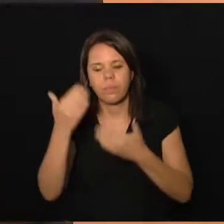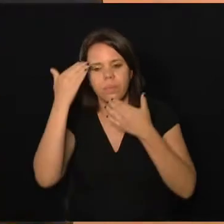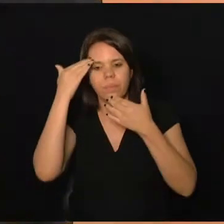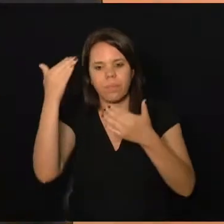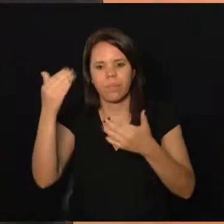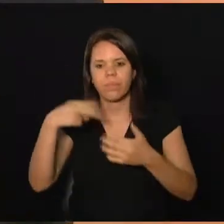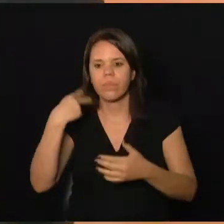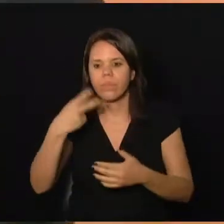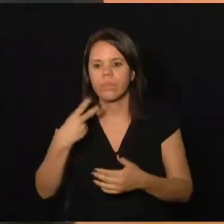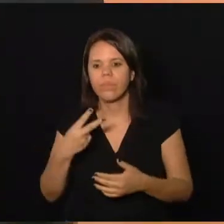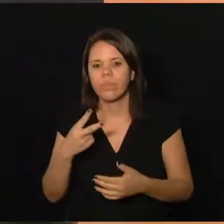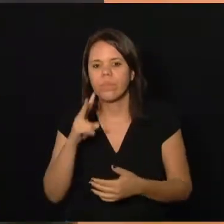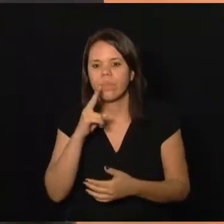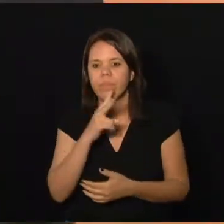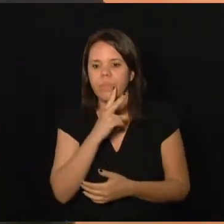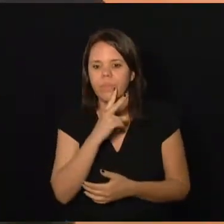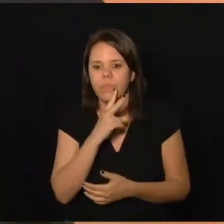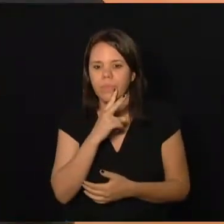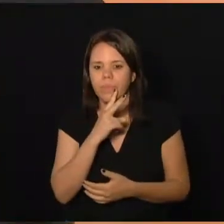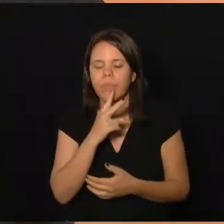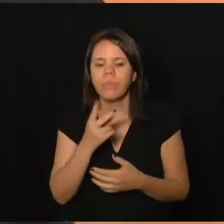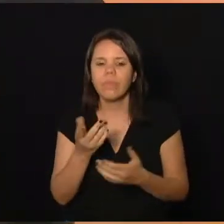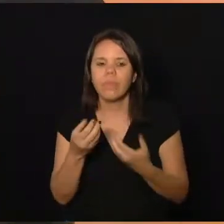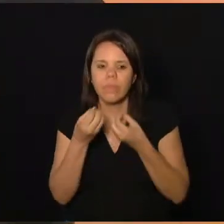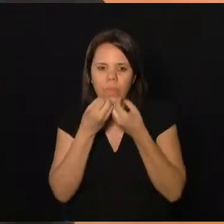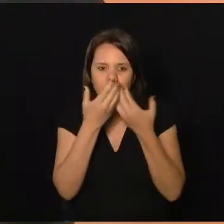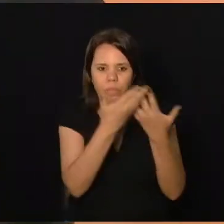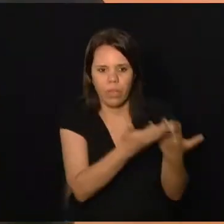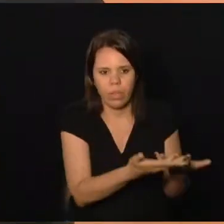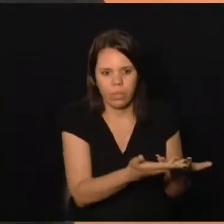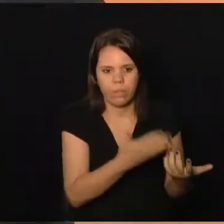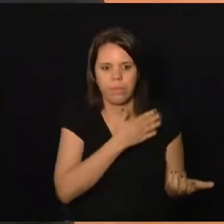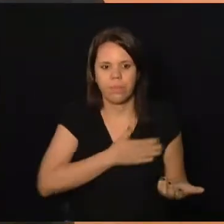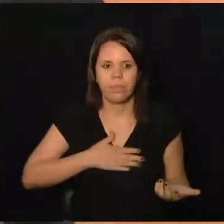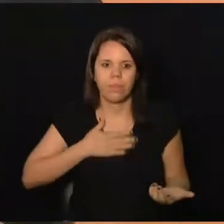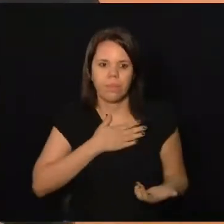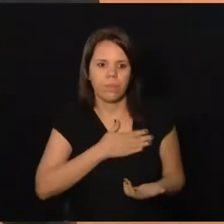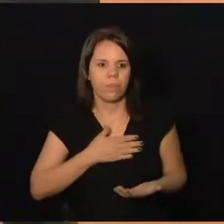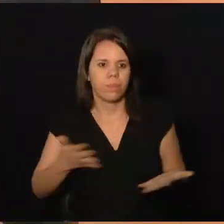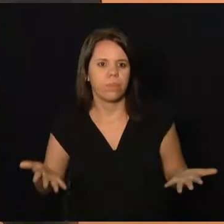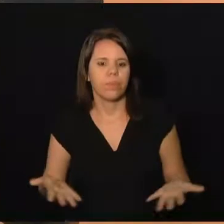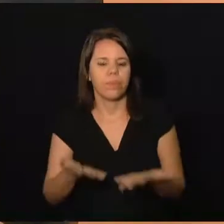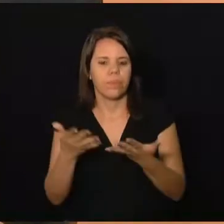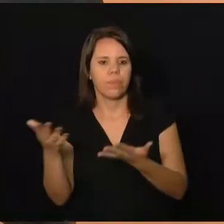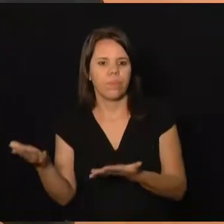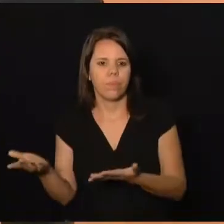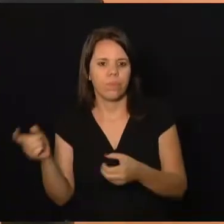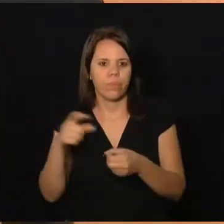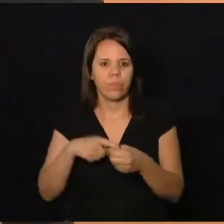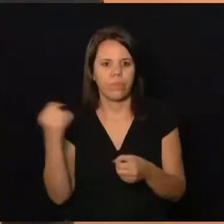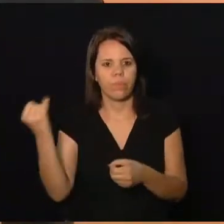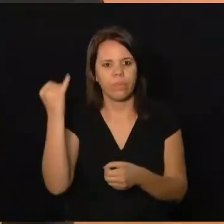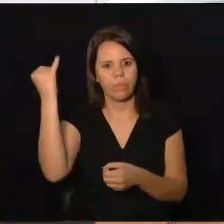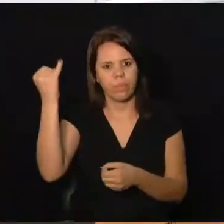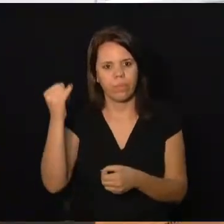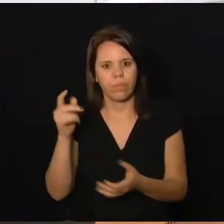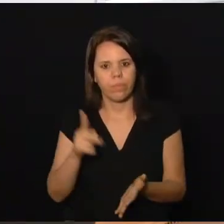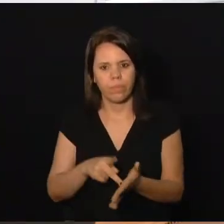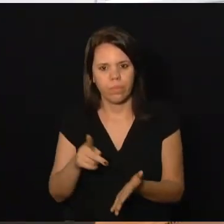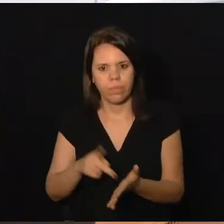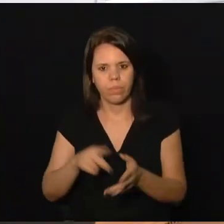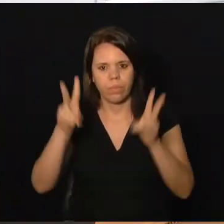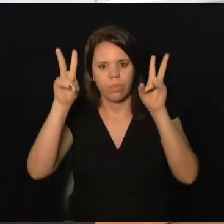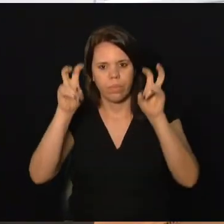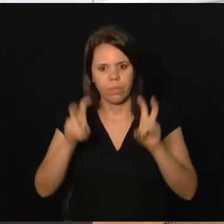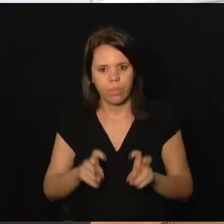Agradeço o vereador Vinícius Gratti pela palavra. Será um prazer realmente contribuir, porque é importante mesmo esse assunto,